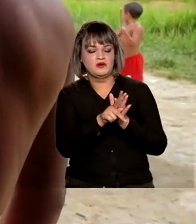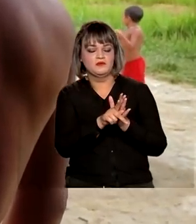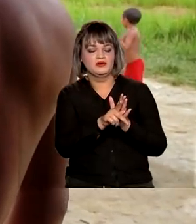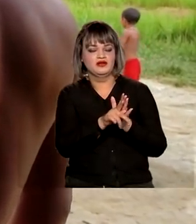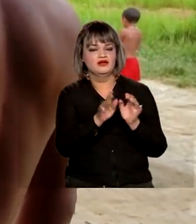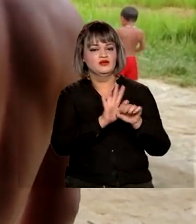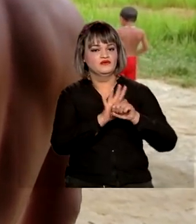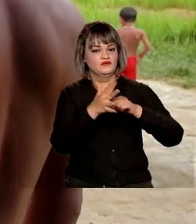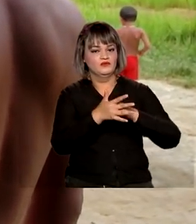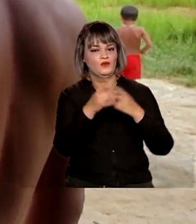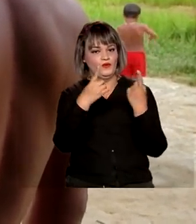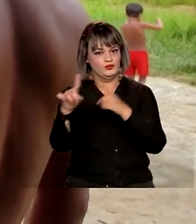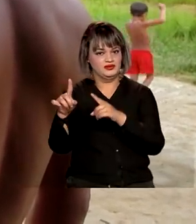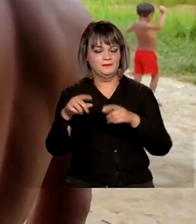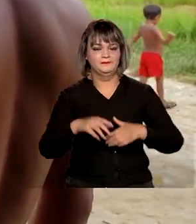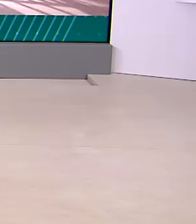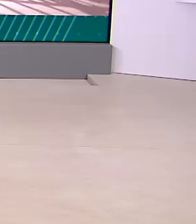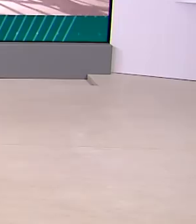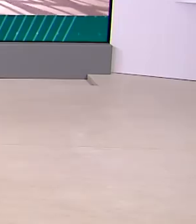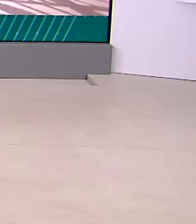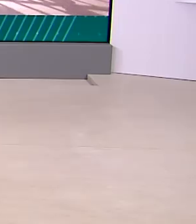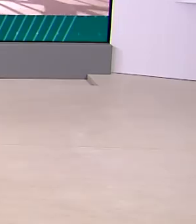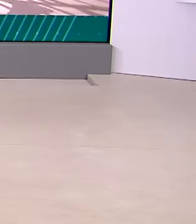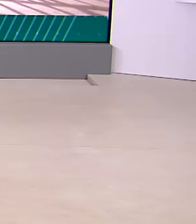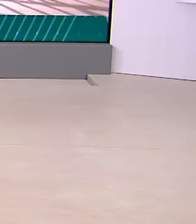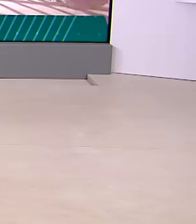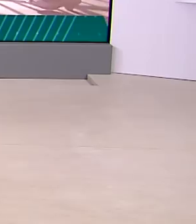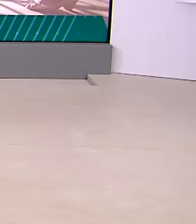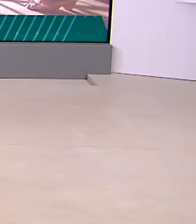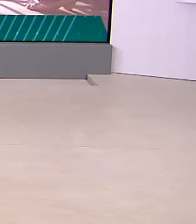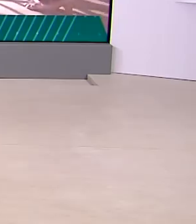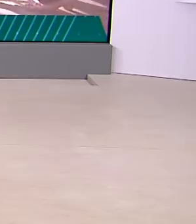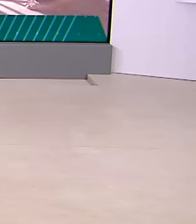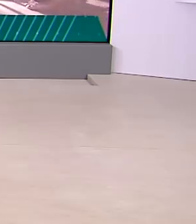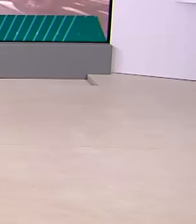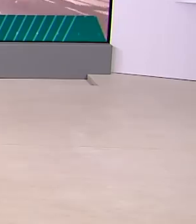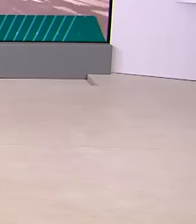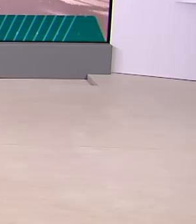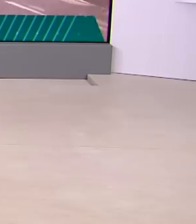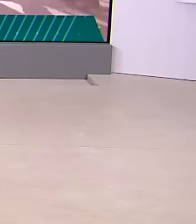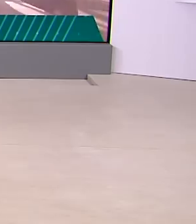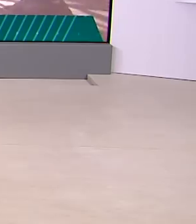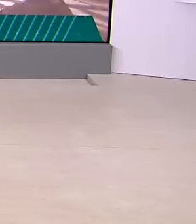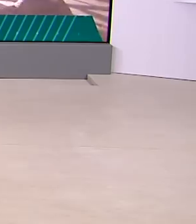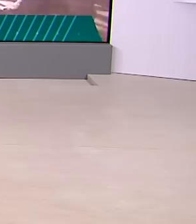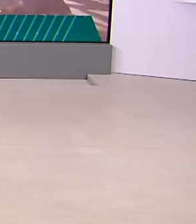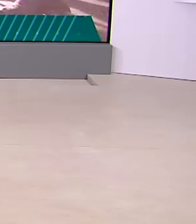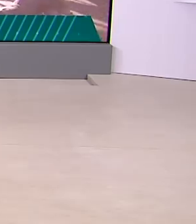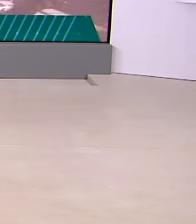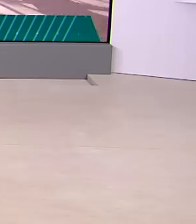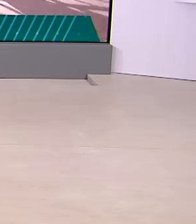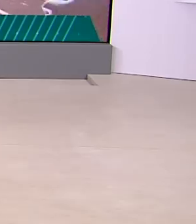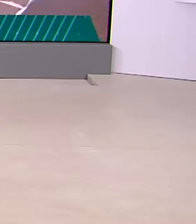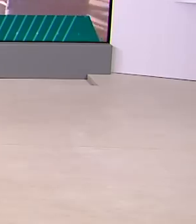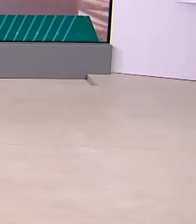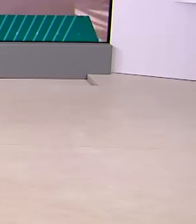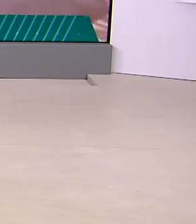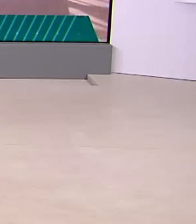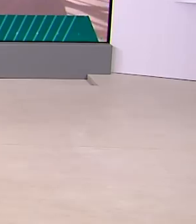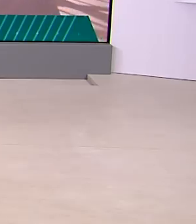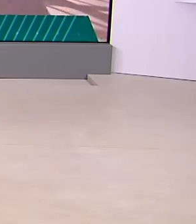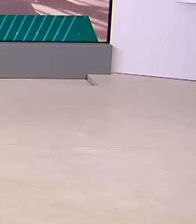da vacina contra o vídeo 19 o Brasil em dia desta segunda-feira vinte e sete de dezembro